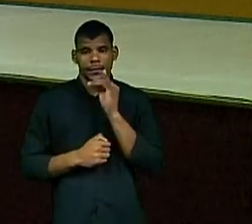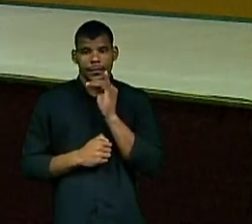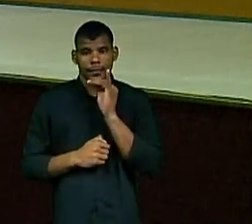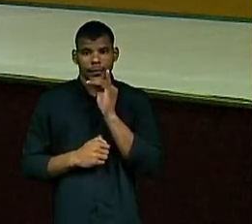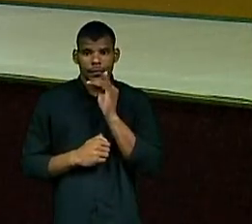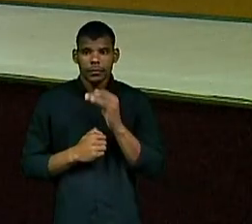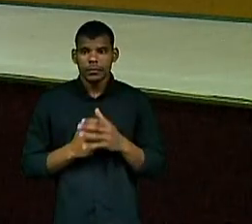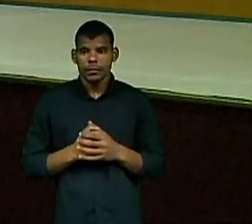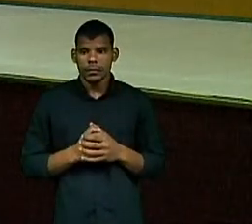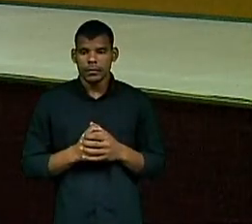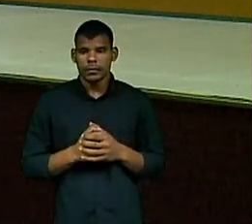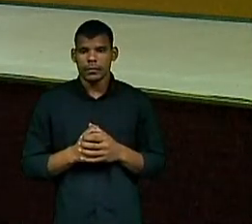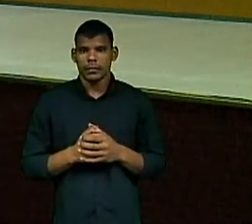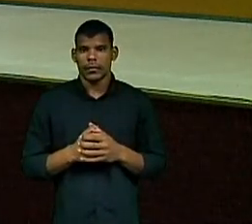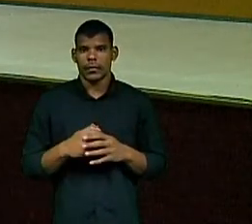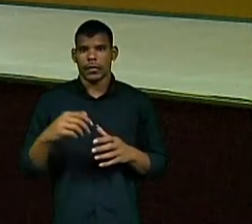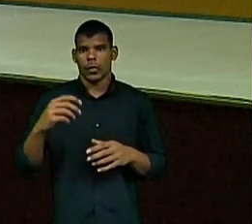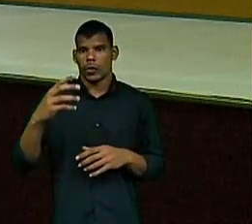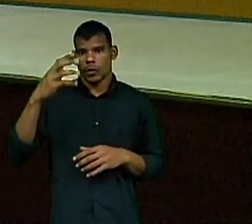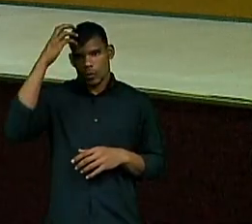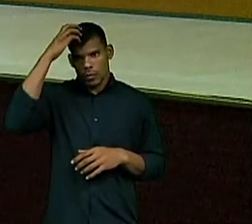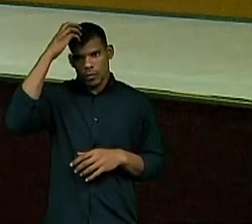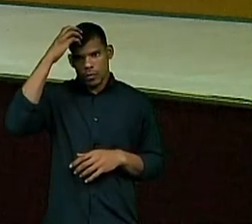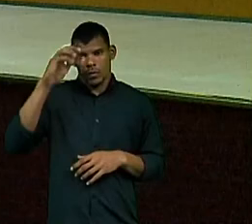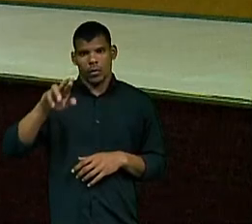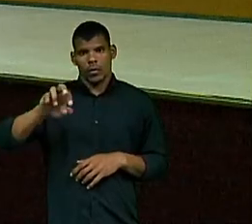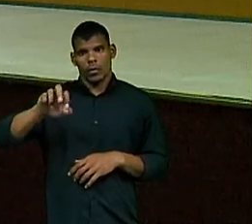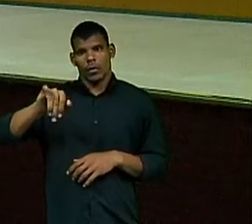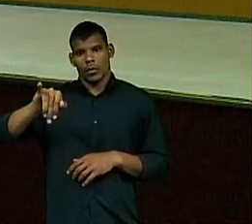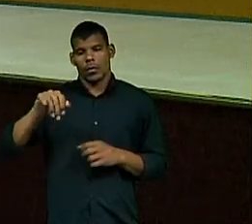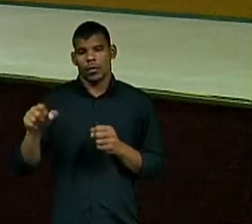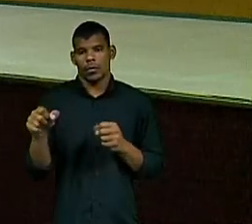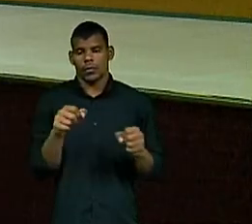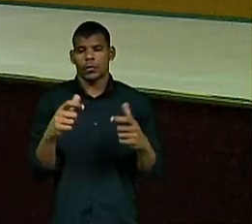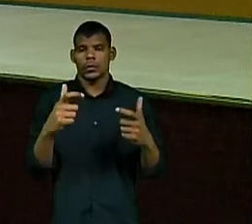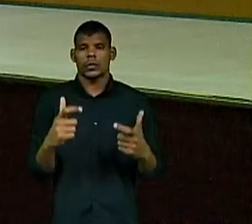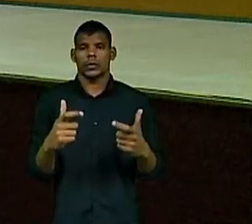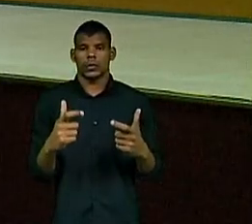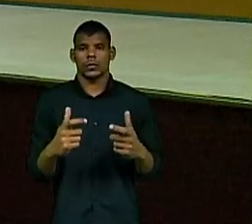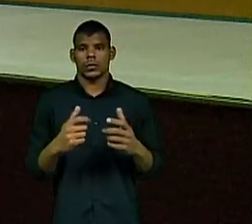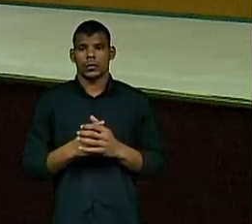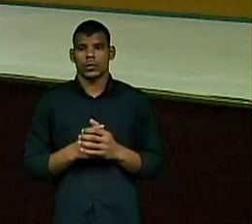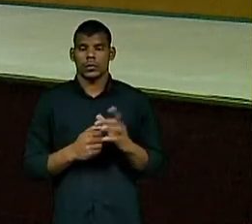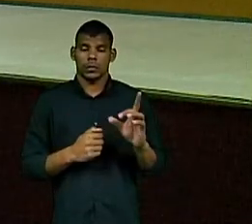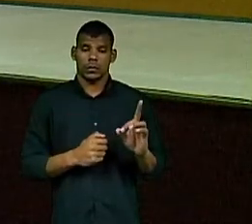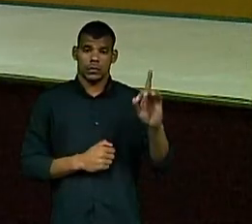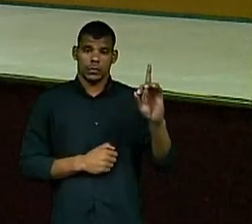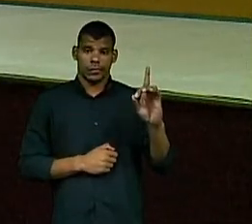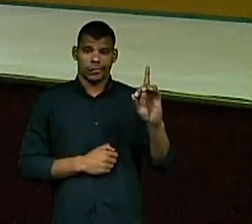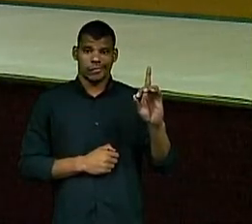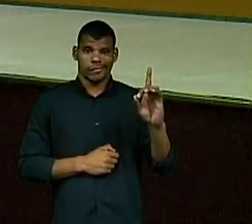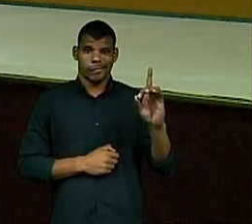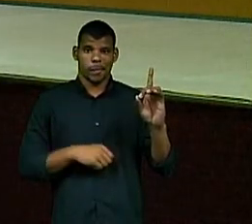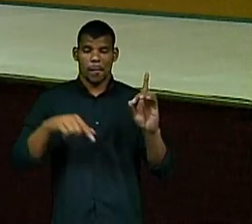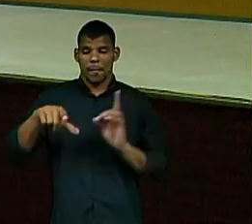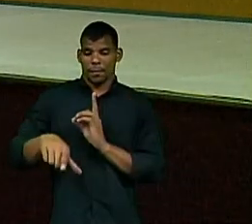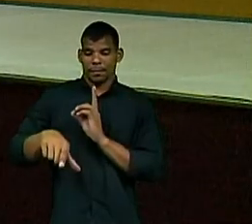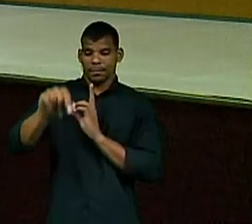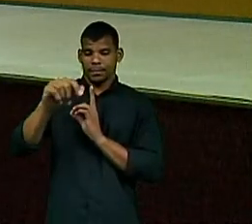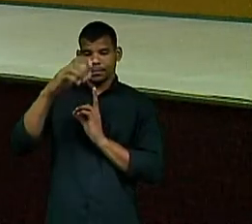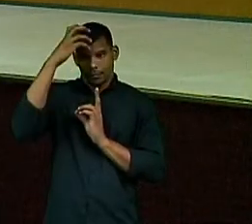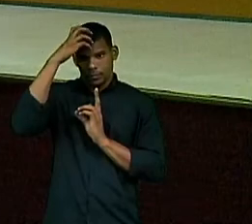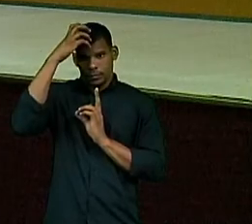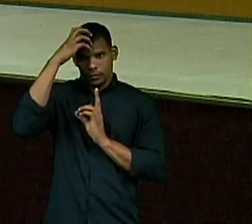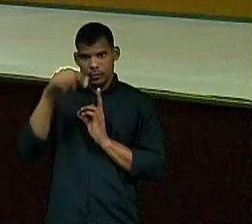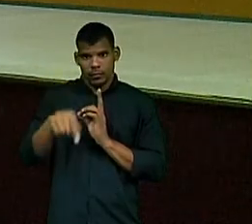o rei Absolut ista antes da Revolução Deus escolheu ele